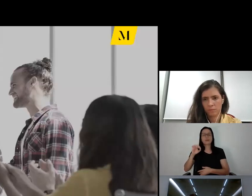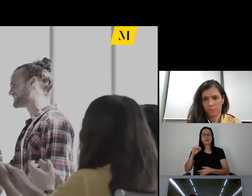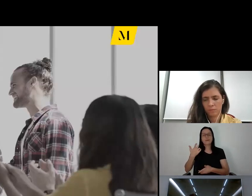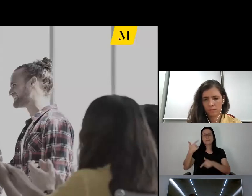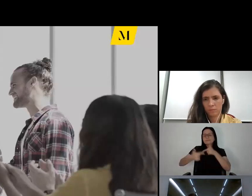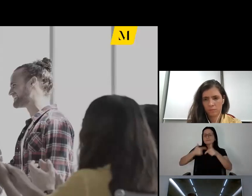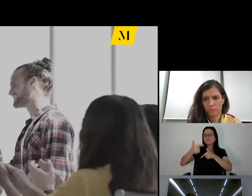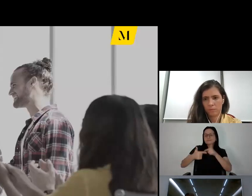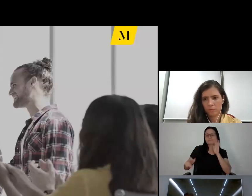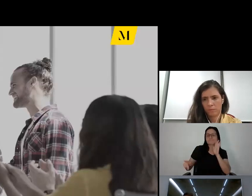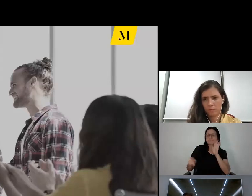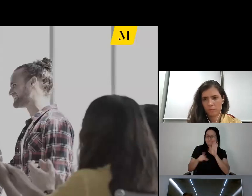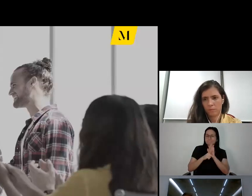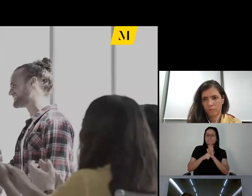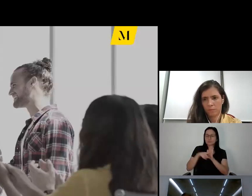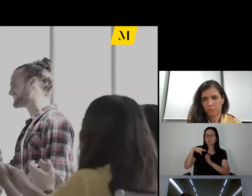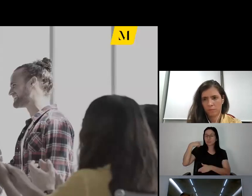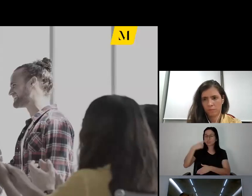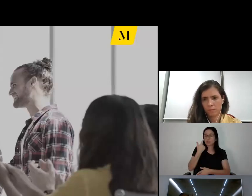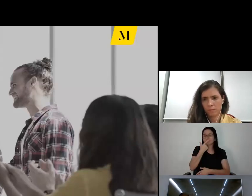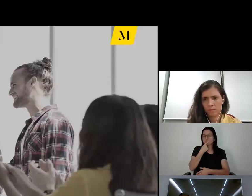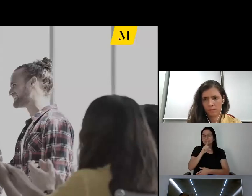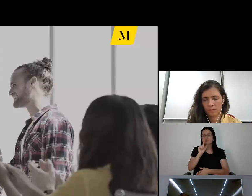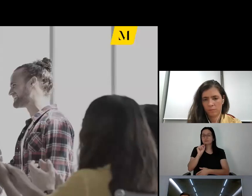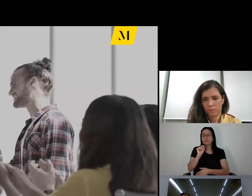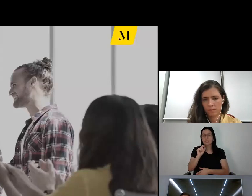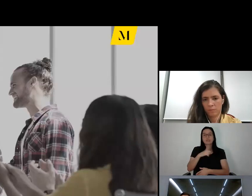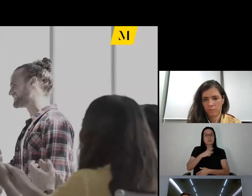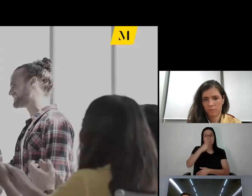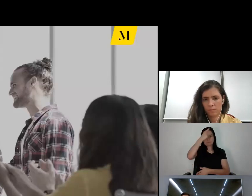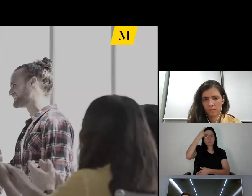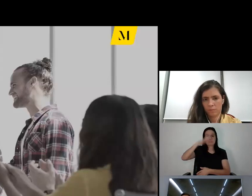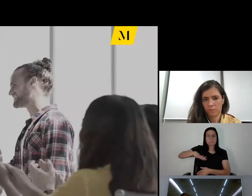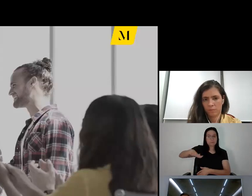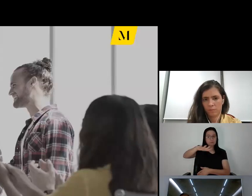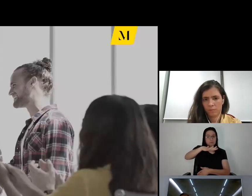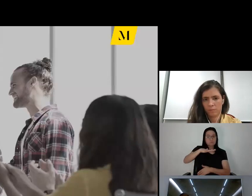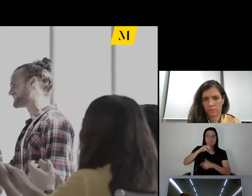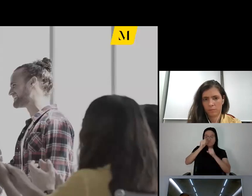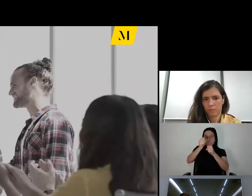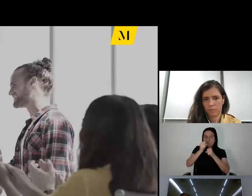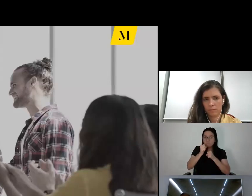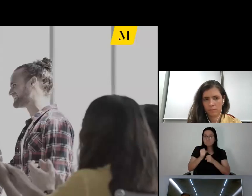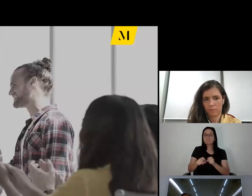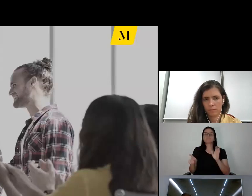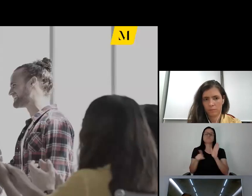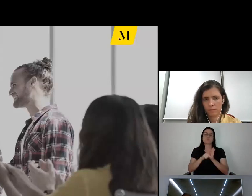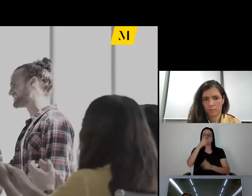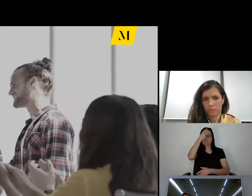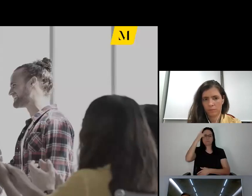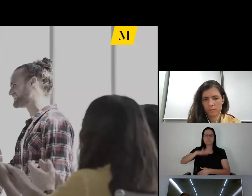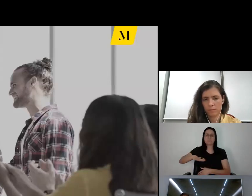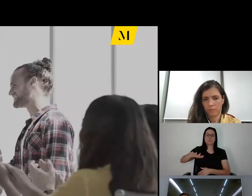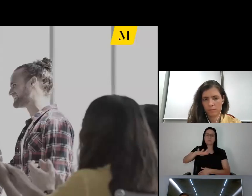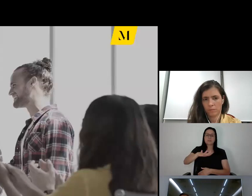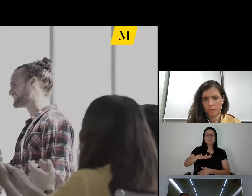direito nessas soluções, a gente está falando sobre pessoas, sobre o poder e o potencial que as pessoas têm, principalmente a próxima geração,